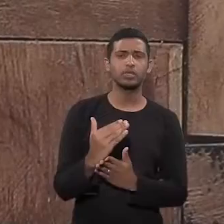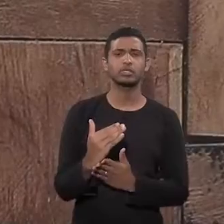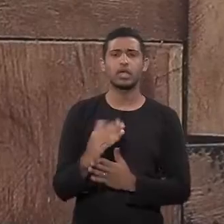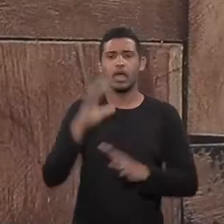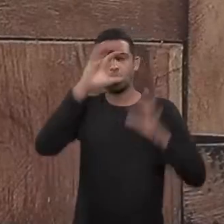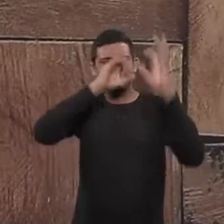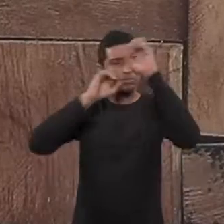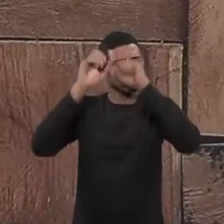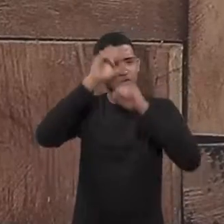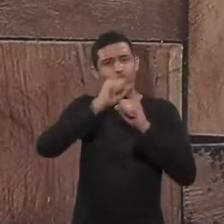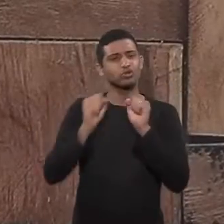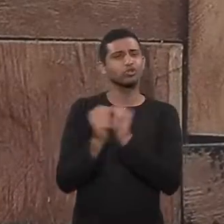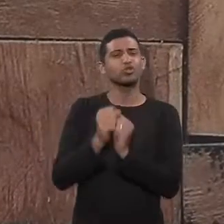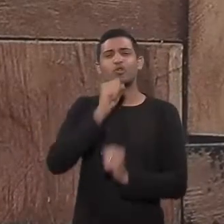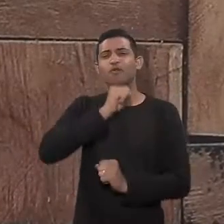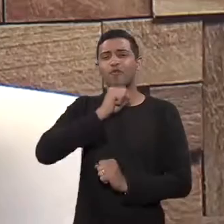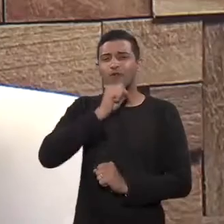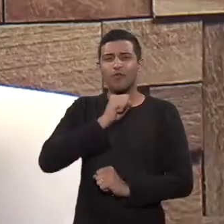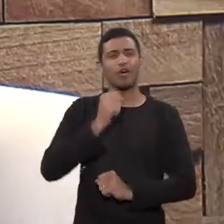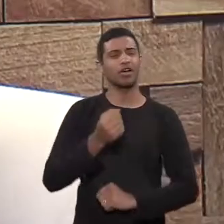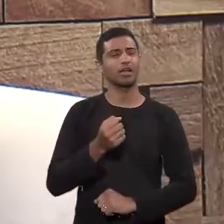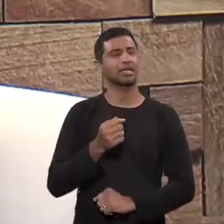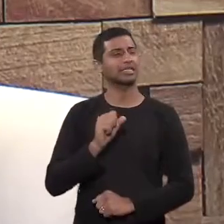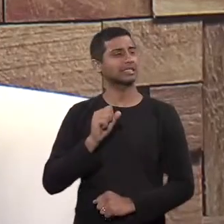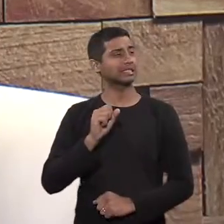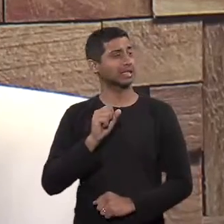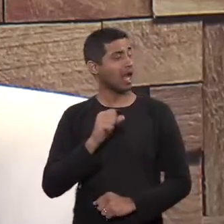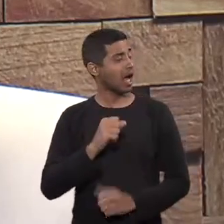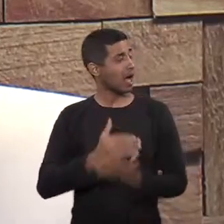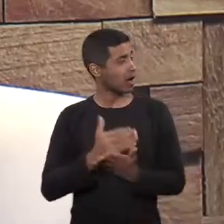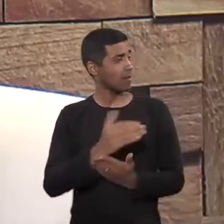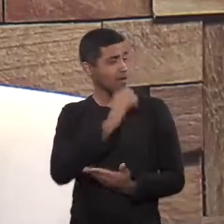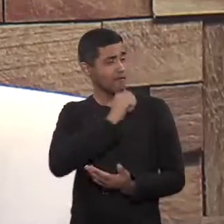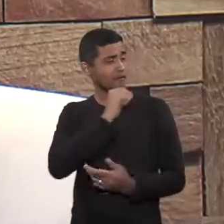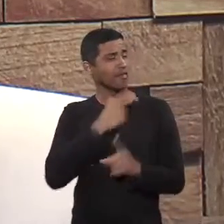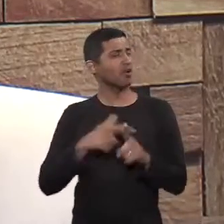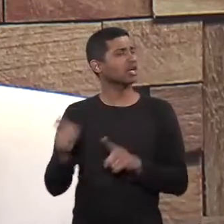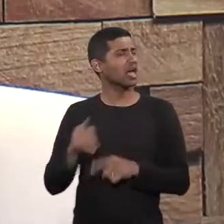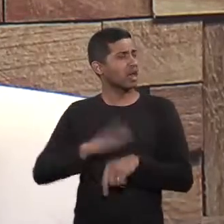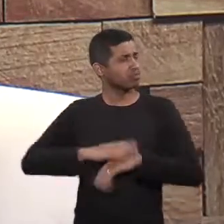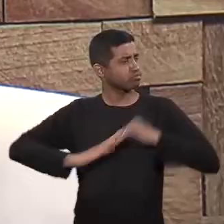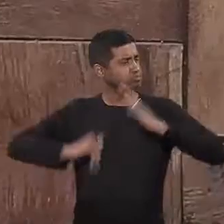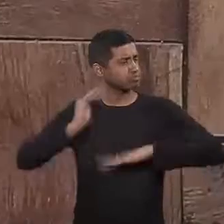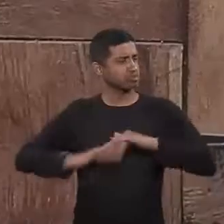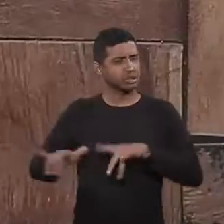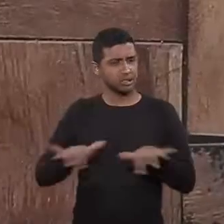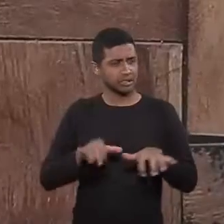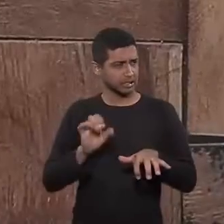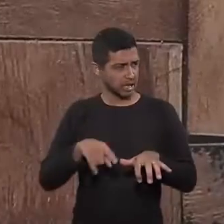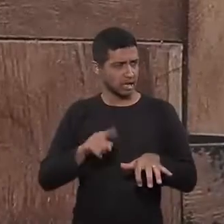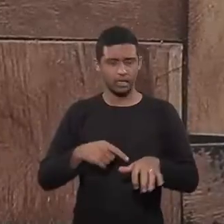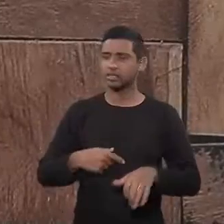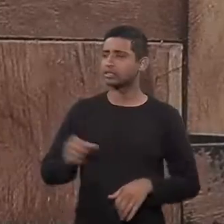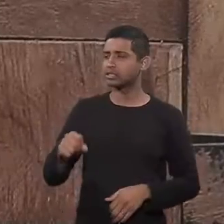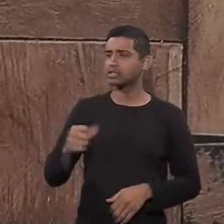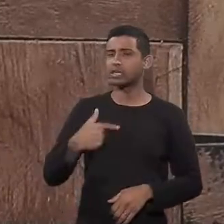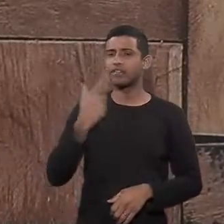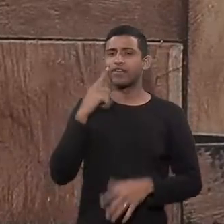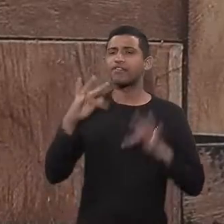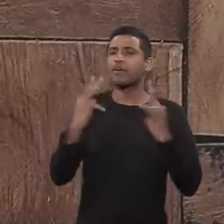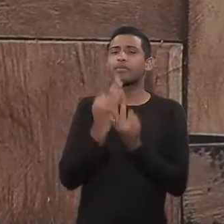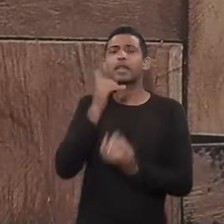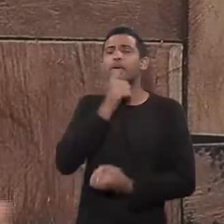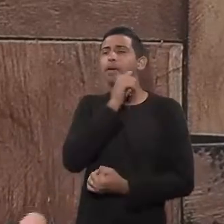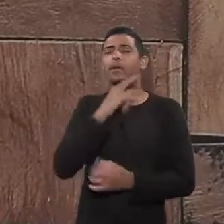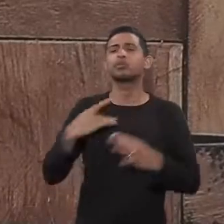notinhas musicais com a minha avó. Você começou com a sua avó, na verdade. Ela que te... Porque a sua avó era pianista, é isso? Sim, na família da minha mãe tem,